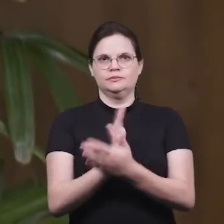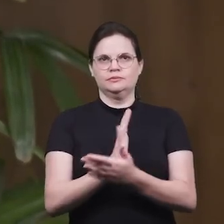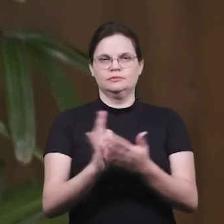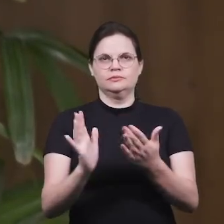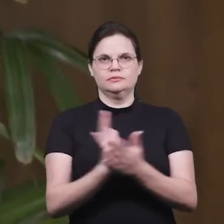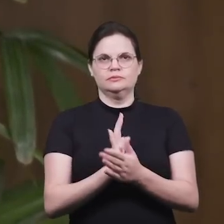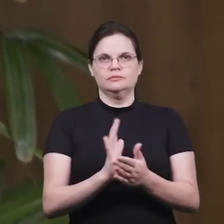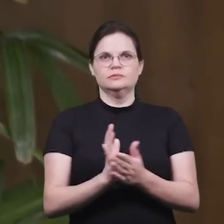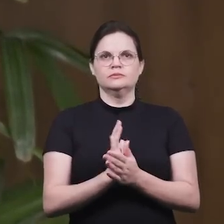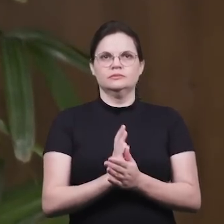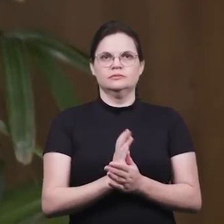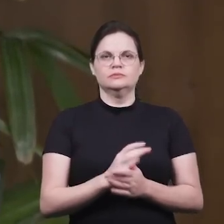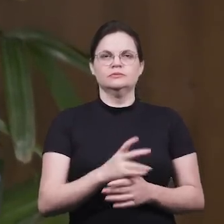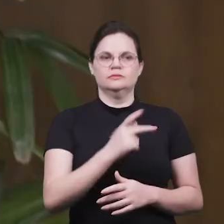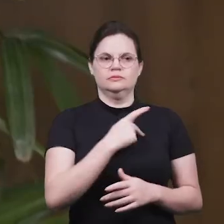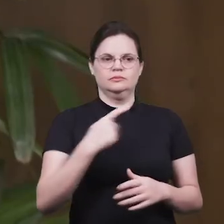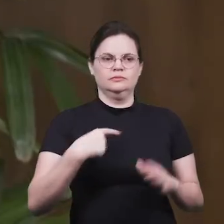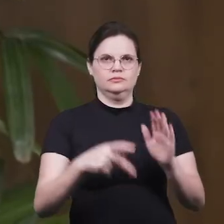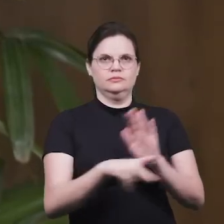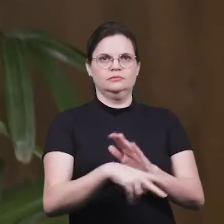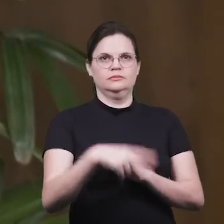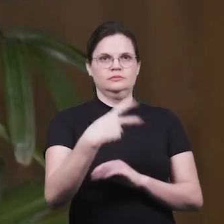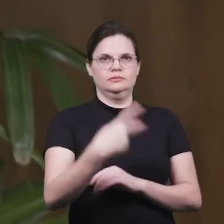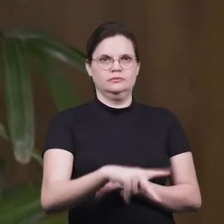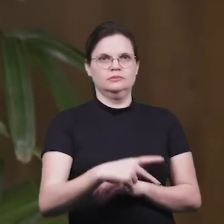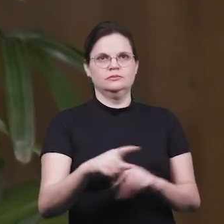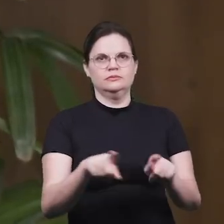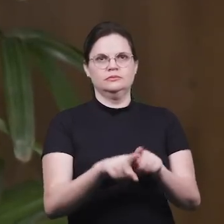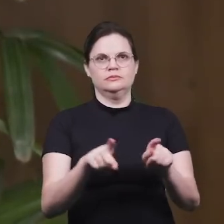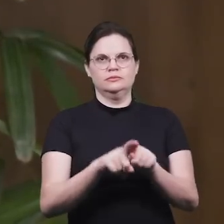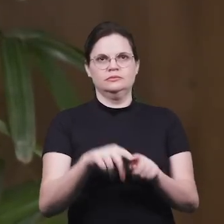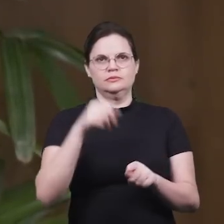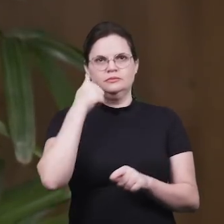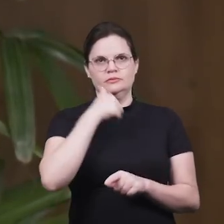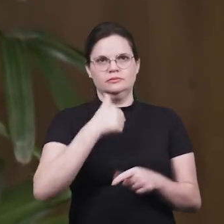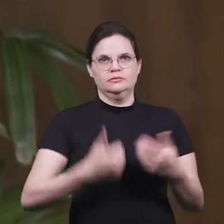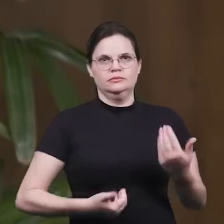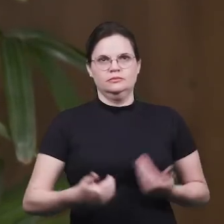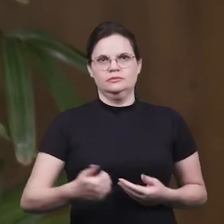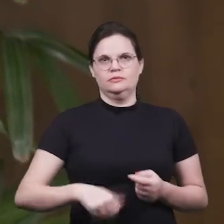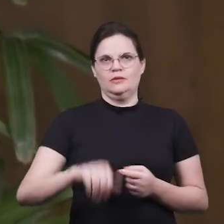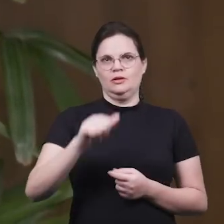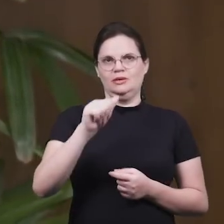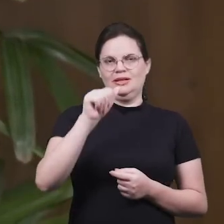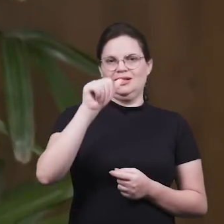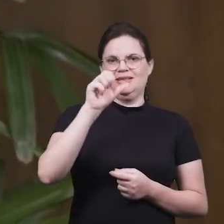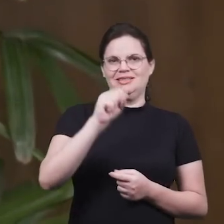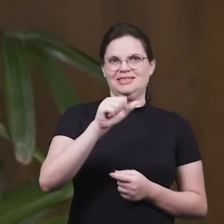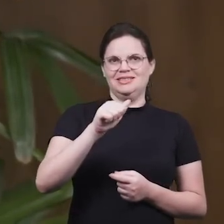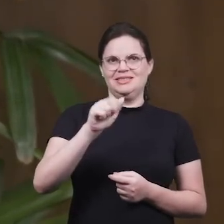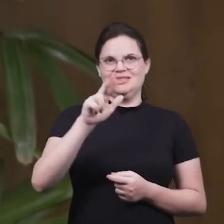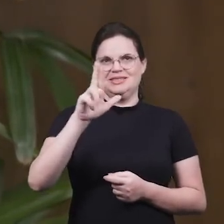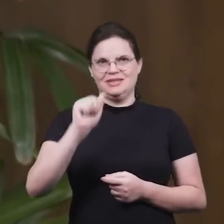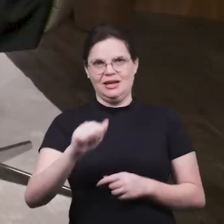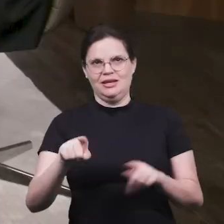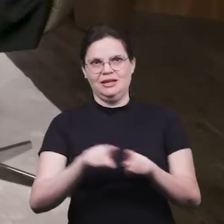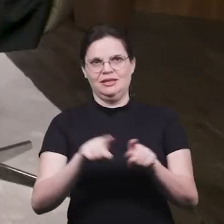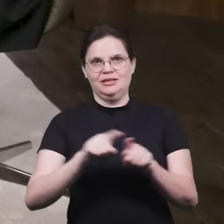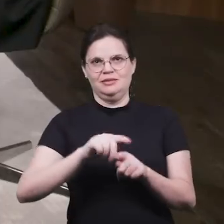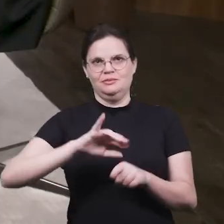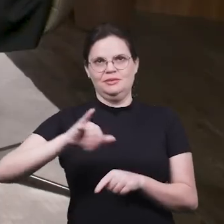irmãs, vou dizer para vocês que a dona Sara e a dona Jerusa foi para o Uzbequistão